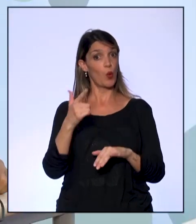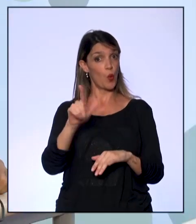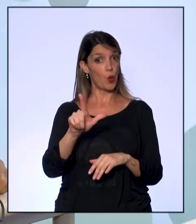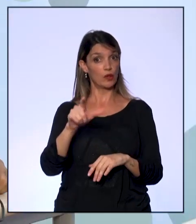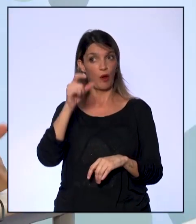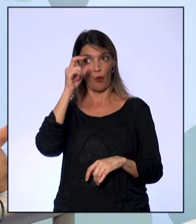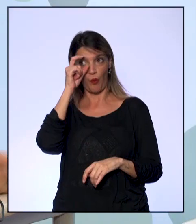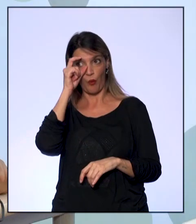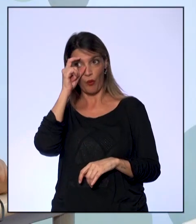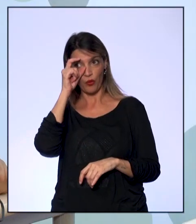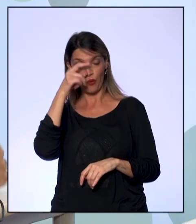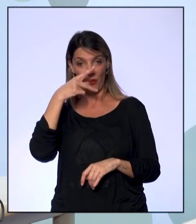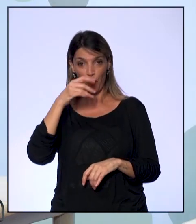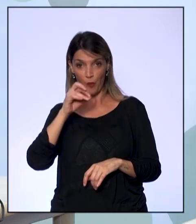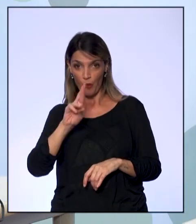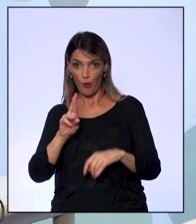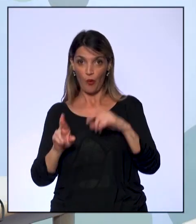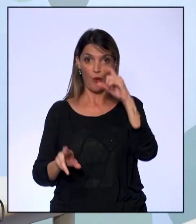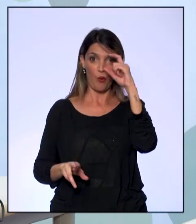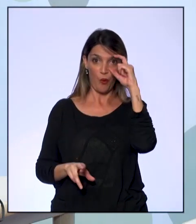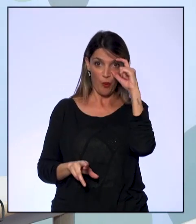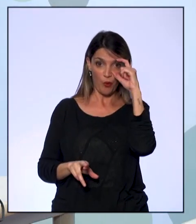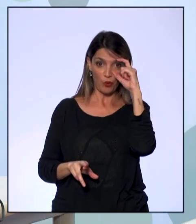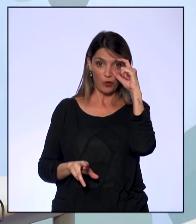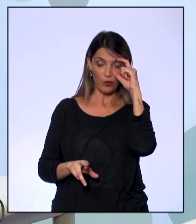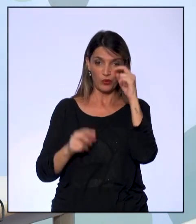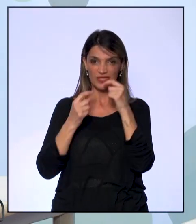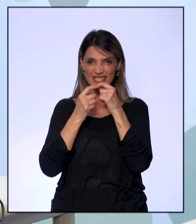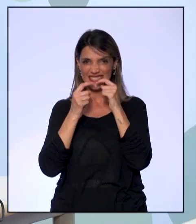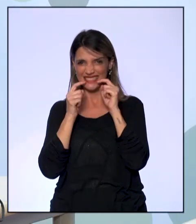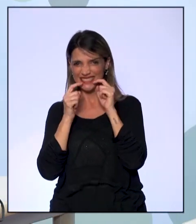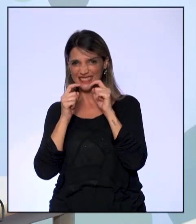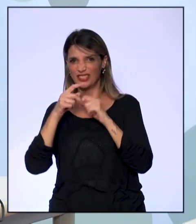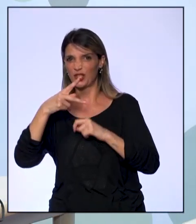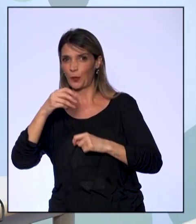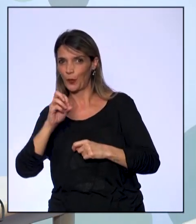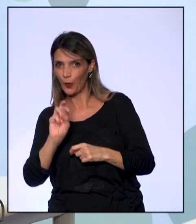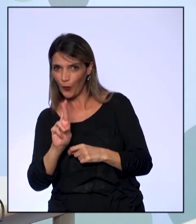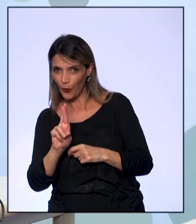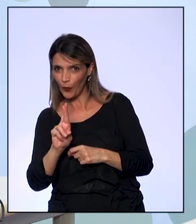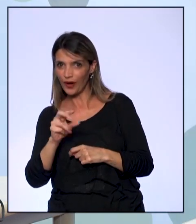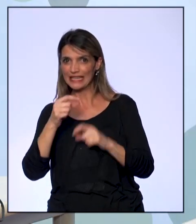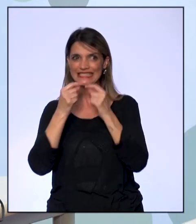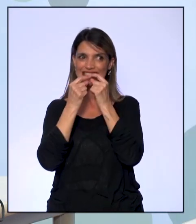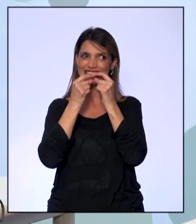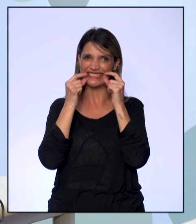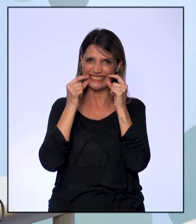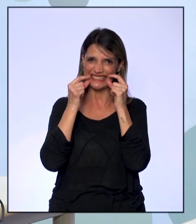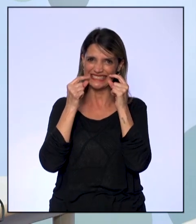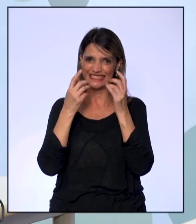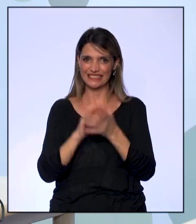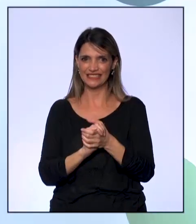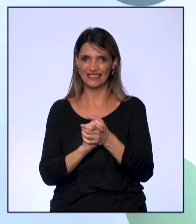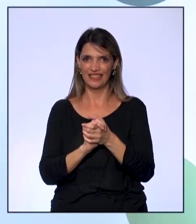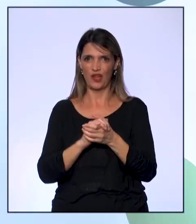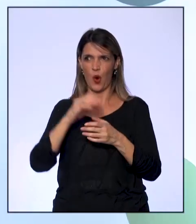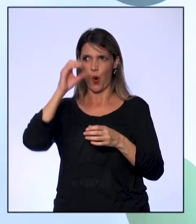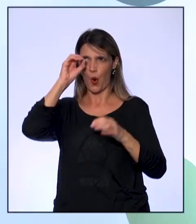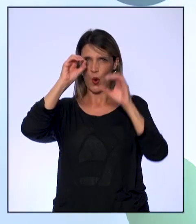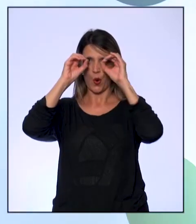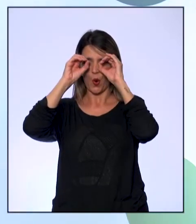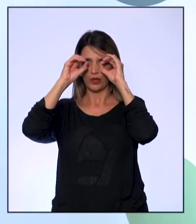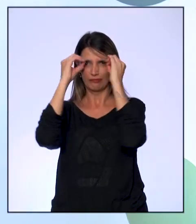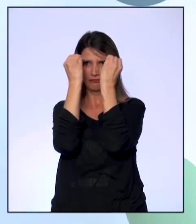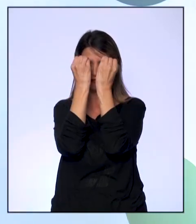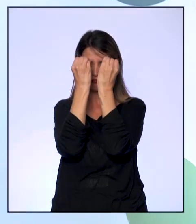tá olho por olho imagine você colocar dois olhos e confronto tem como não